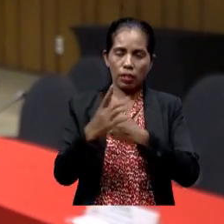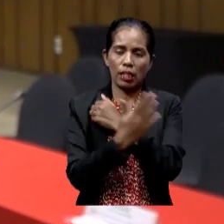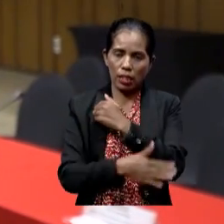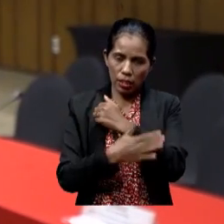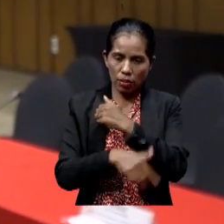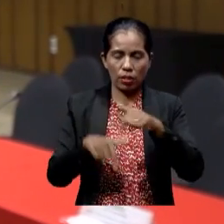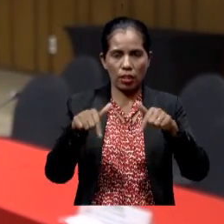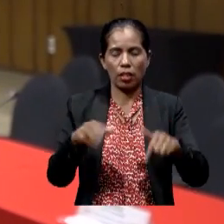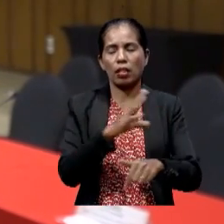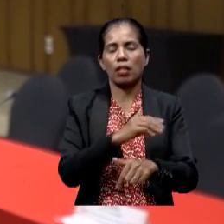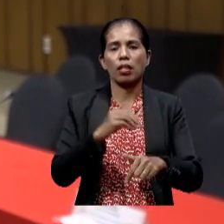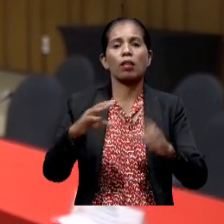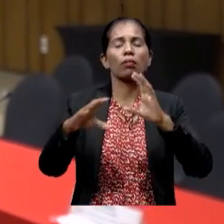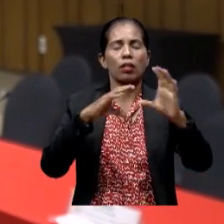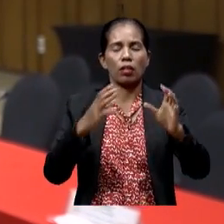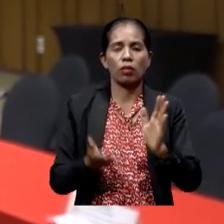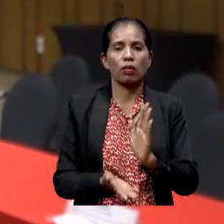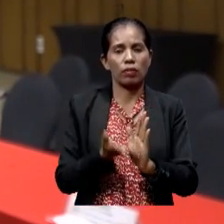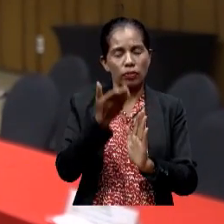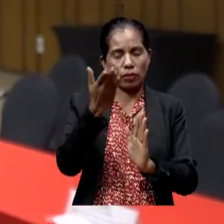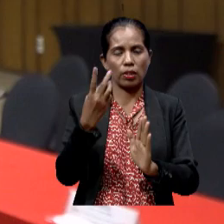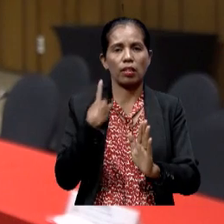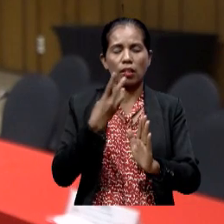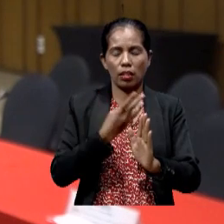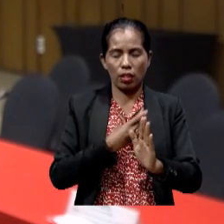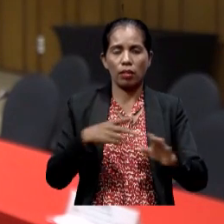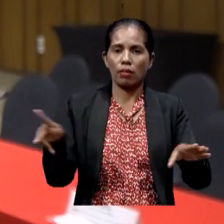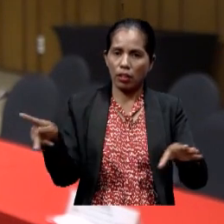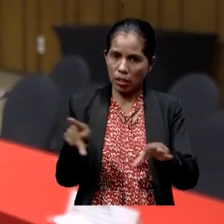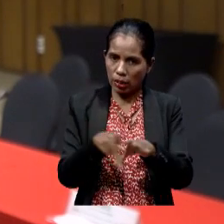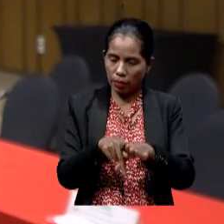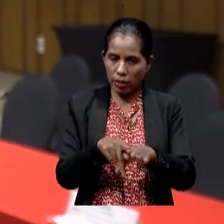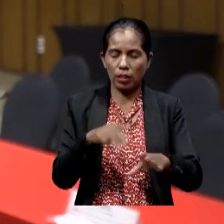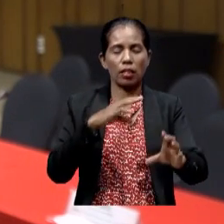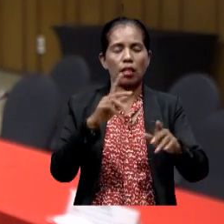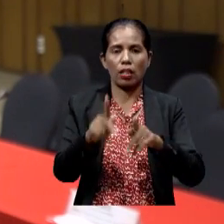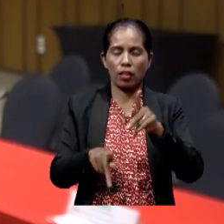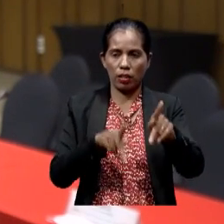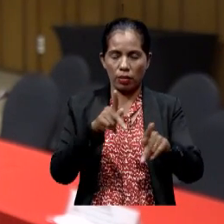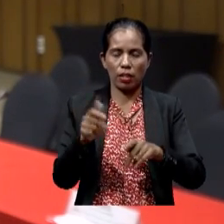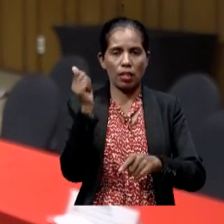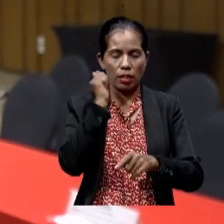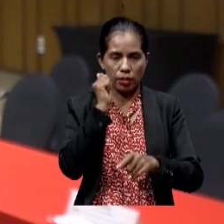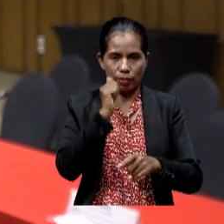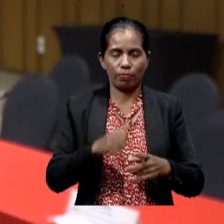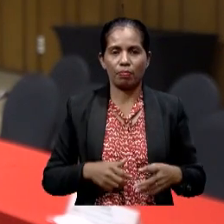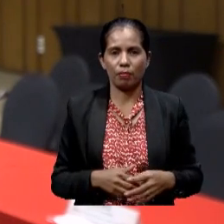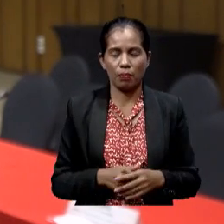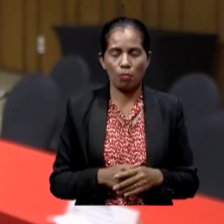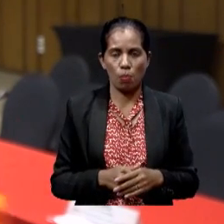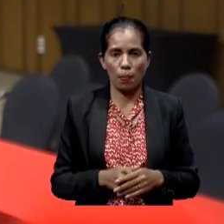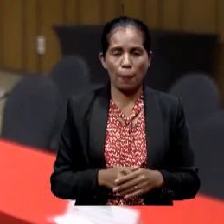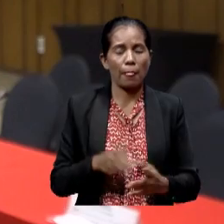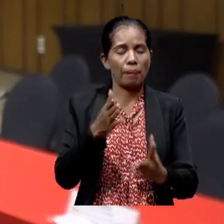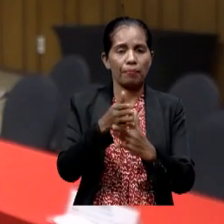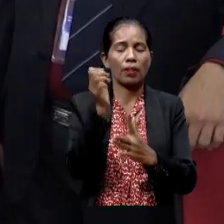e tabela mos, a tu foti tnuin, pauin, a ti tabela hola parte, e a comunidade boti da ASEAN. Delegação